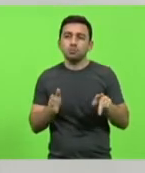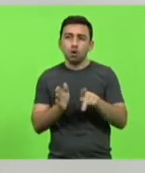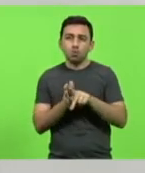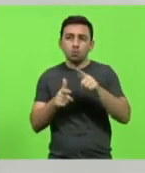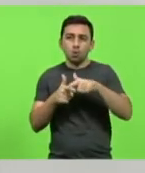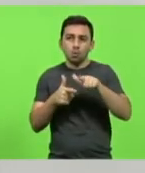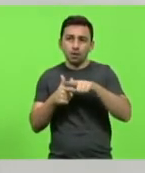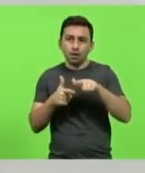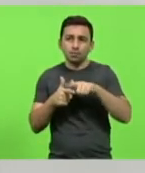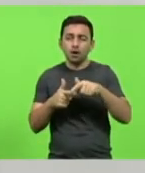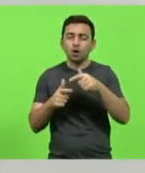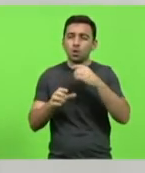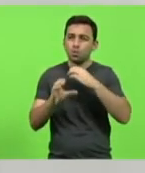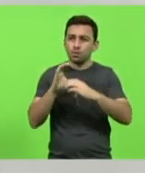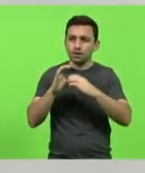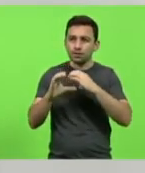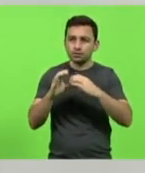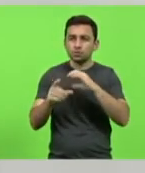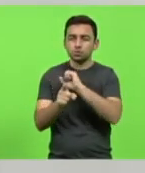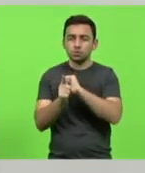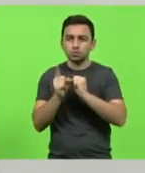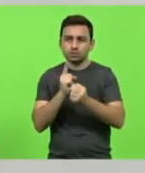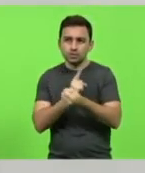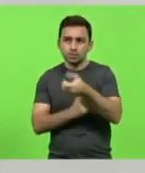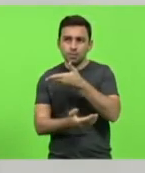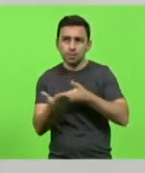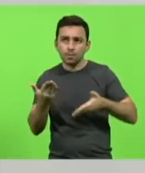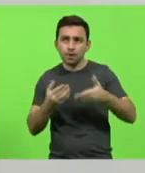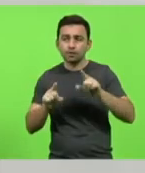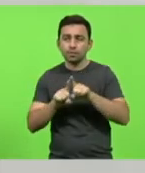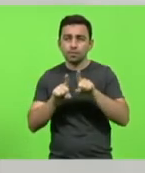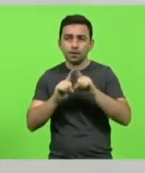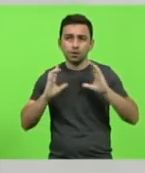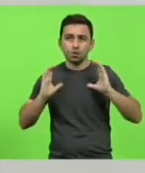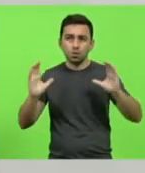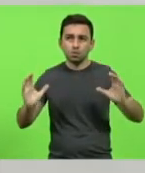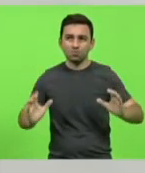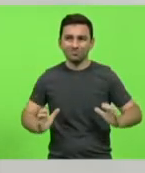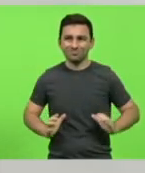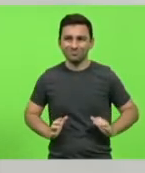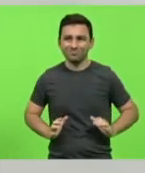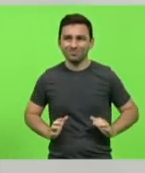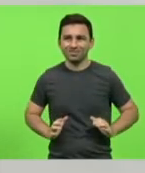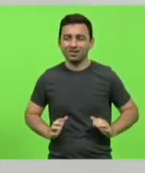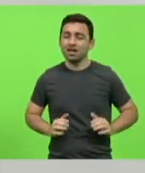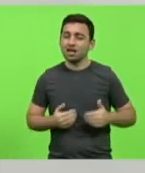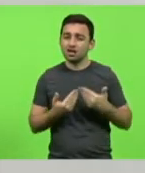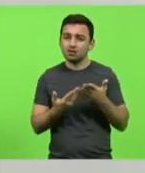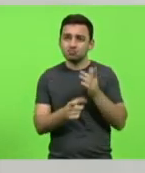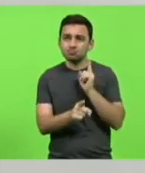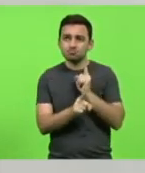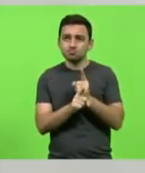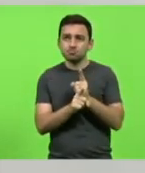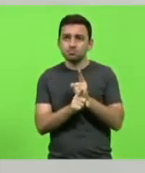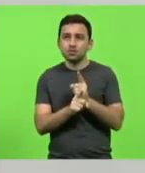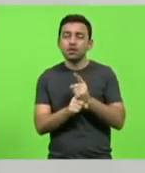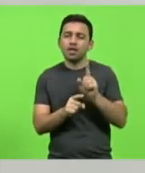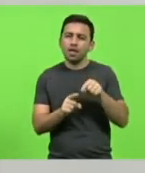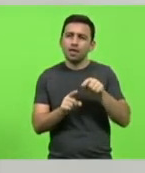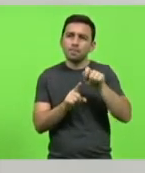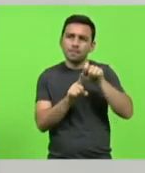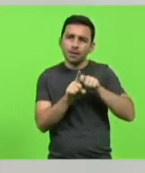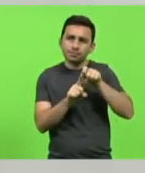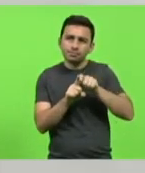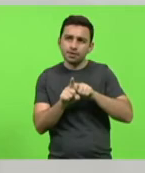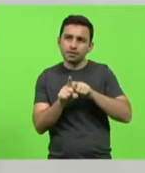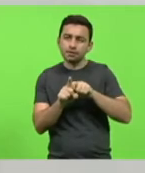comunicação, na socialização e no comportamento, geralmente diagnosticada entre os 2 e 3 anos de